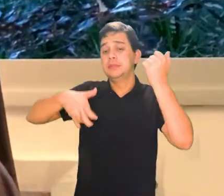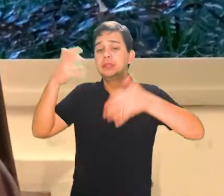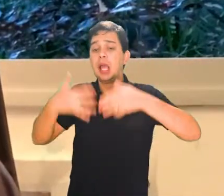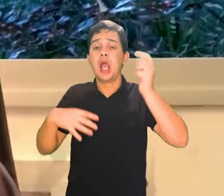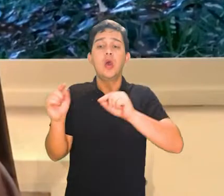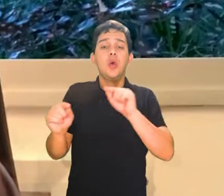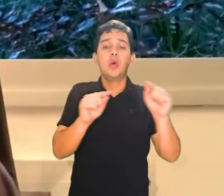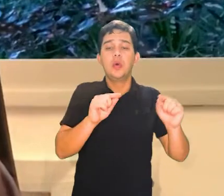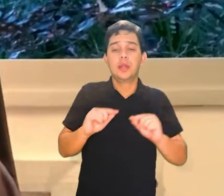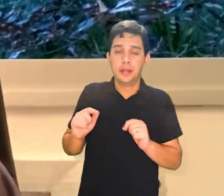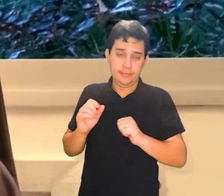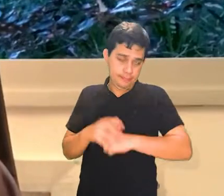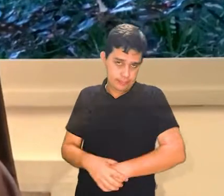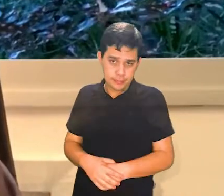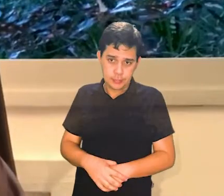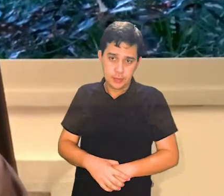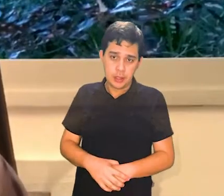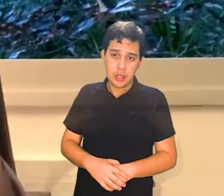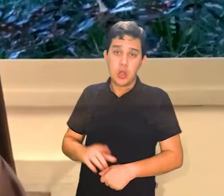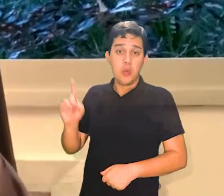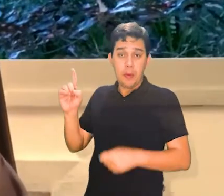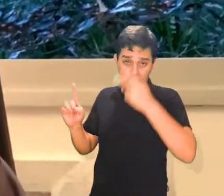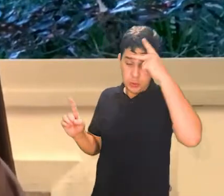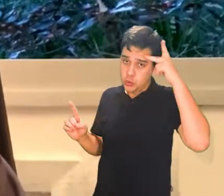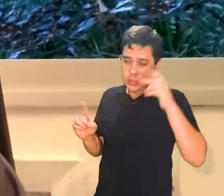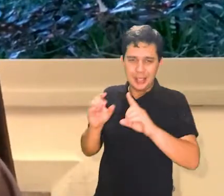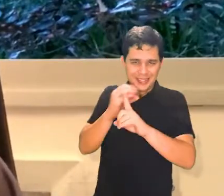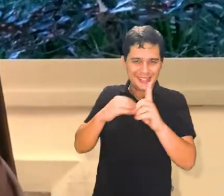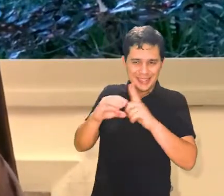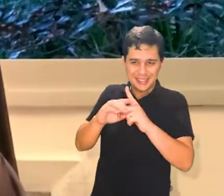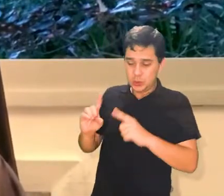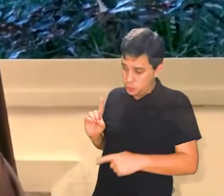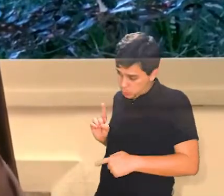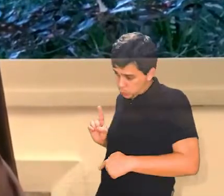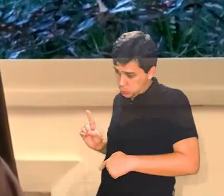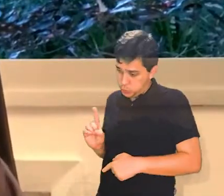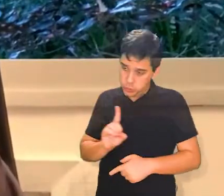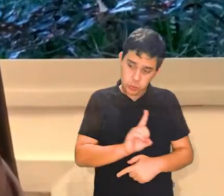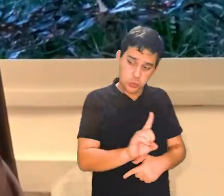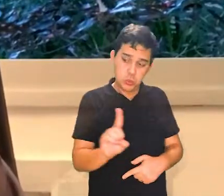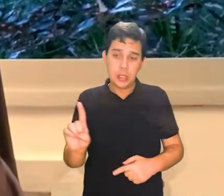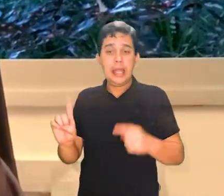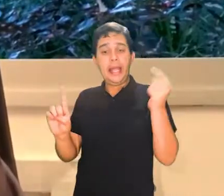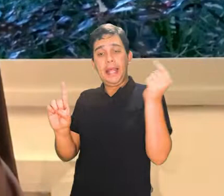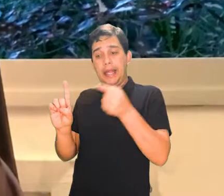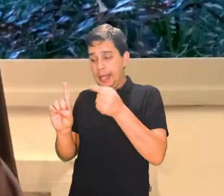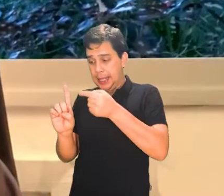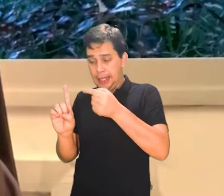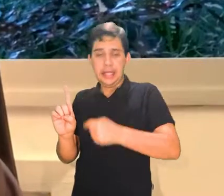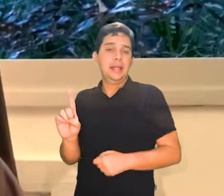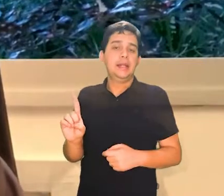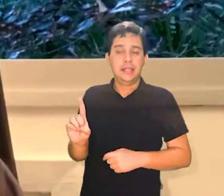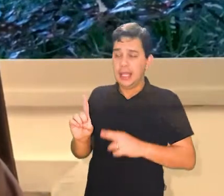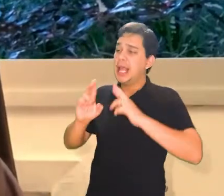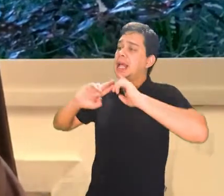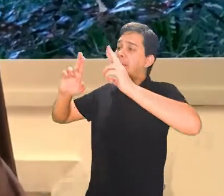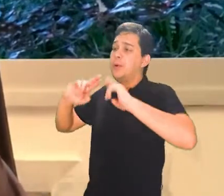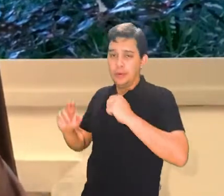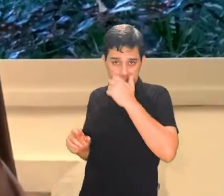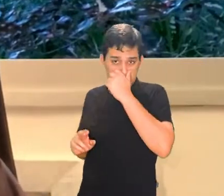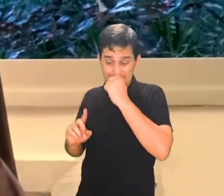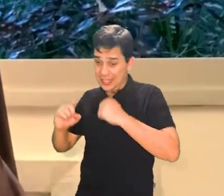de um indivíduo na sociedade, através até do canal do Ministério Público, da ouvidoria,